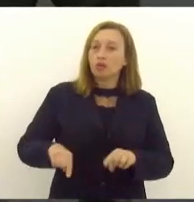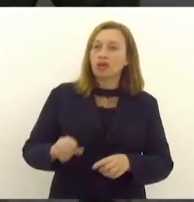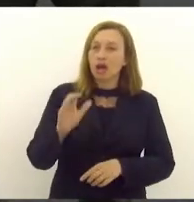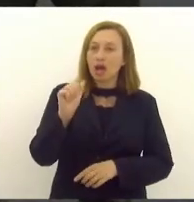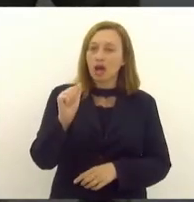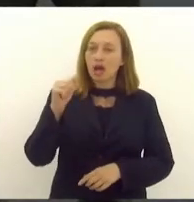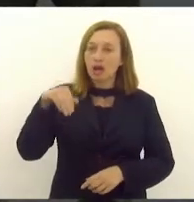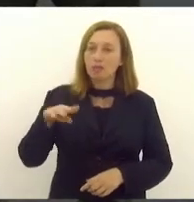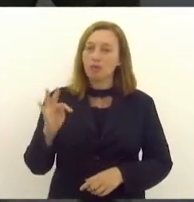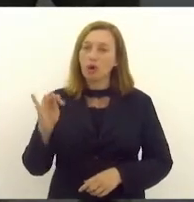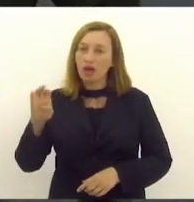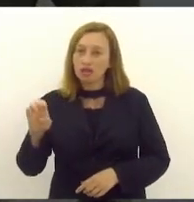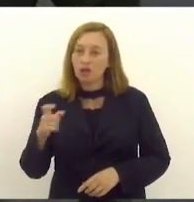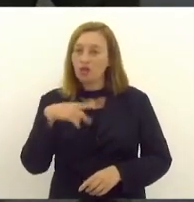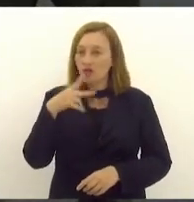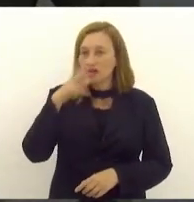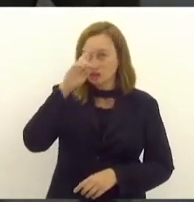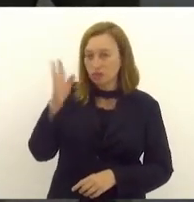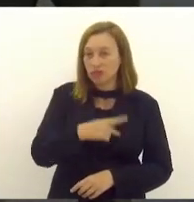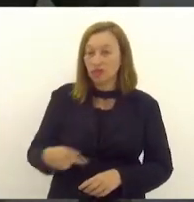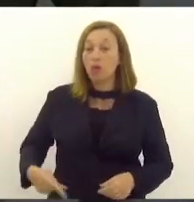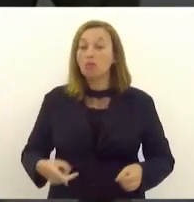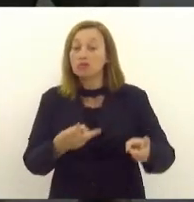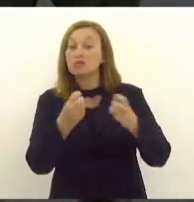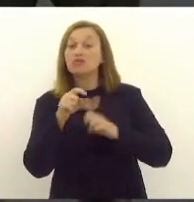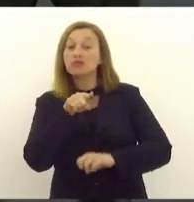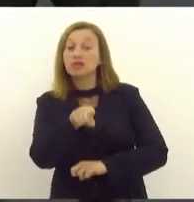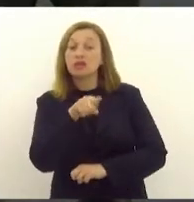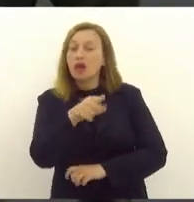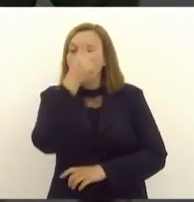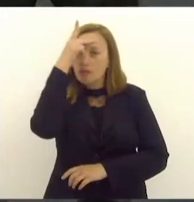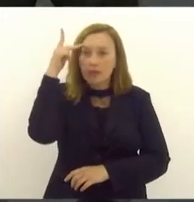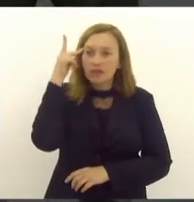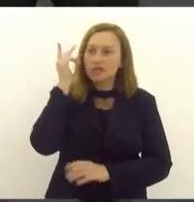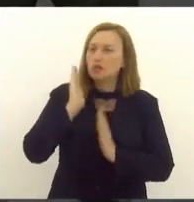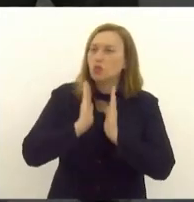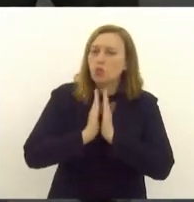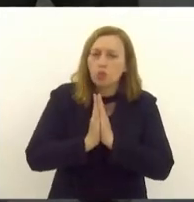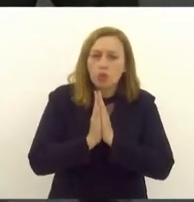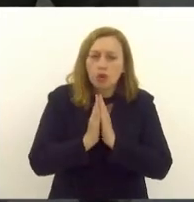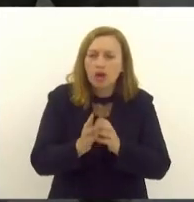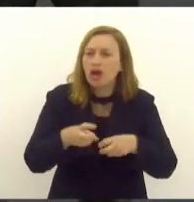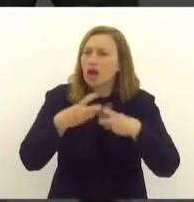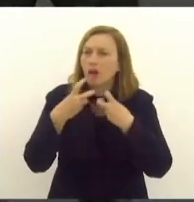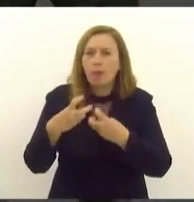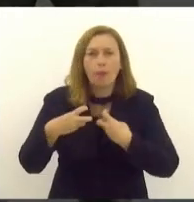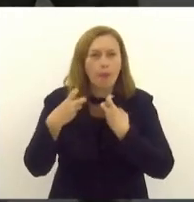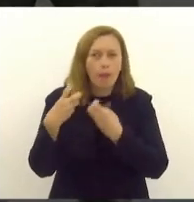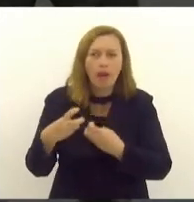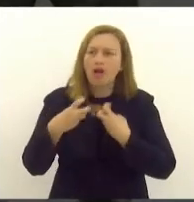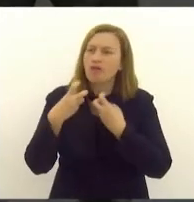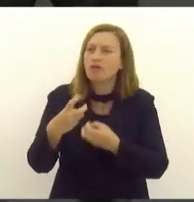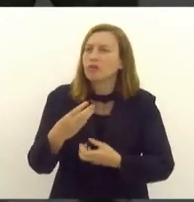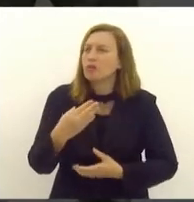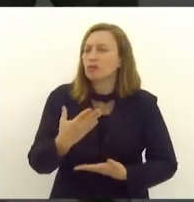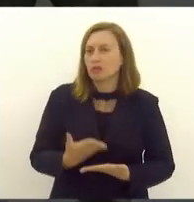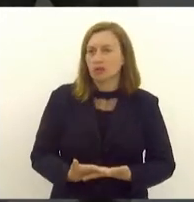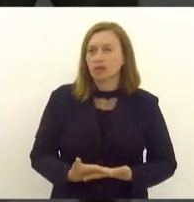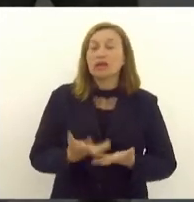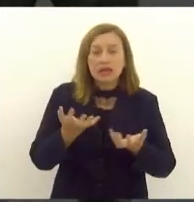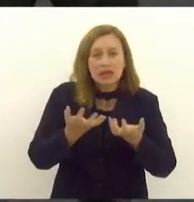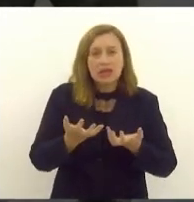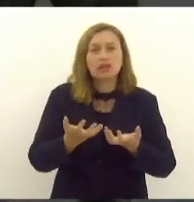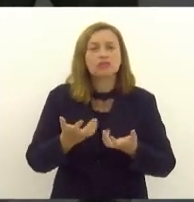senhor presidente porque nós observamos ali pessoas que imploravam dizendo que queriam